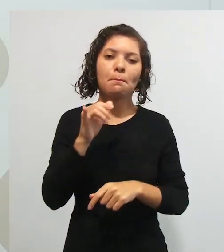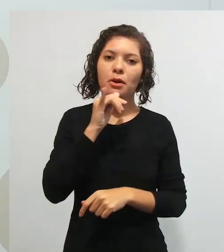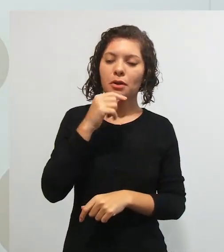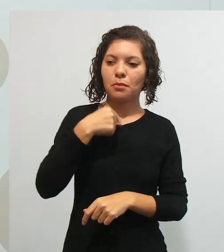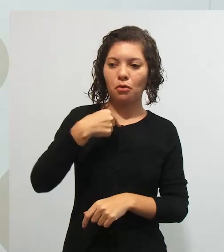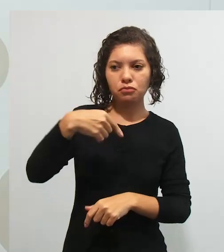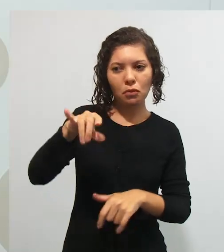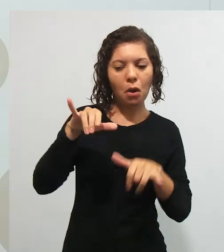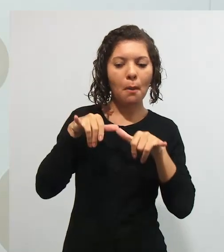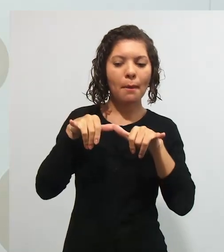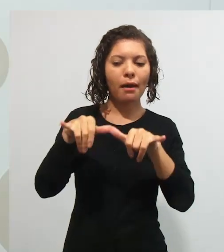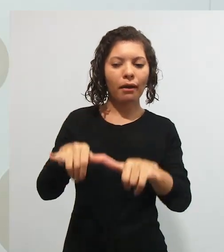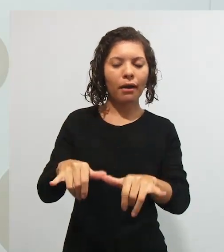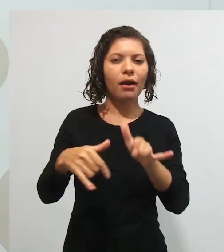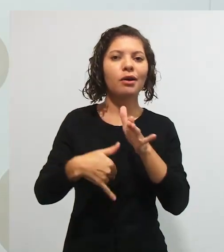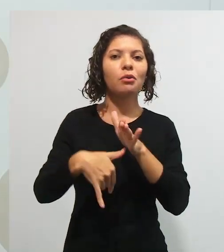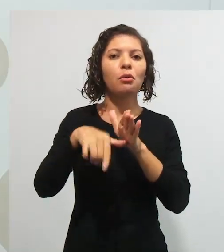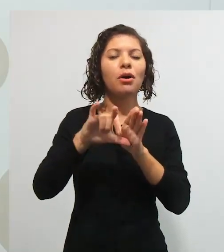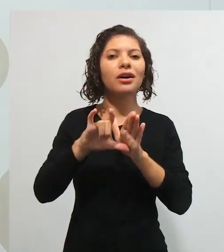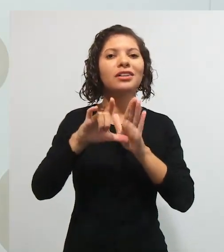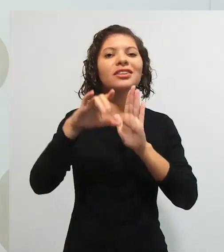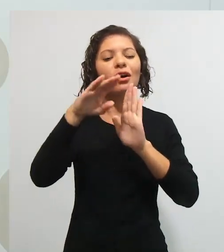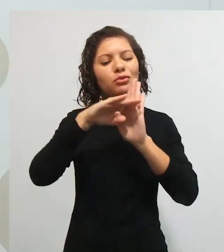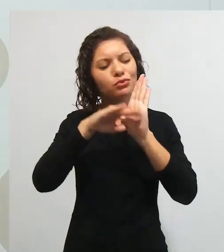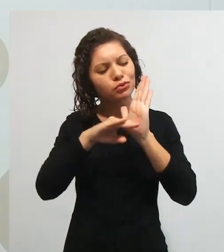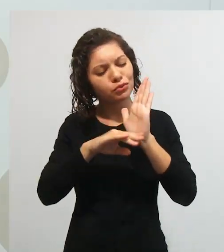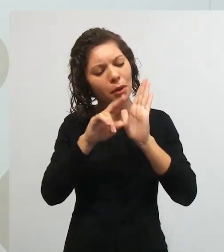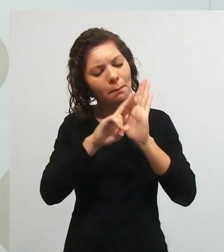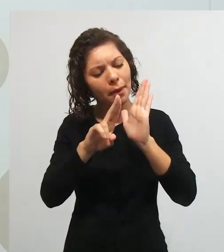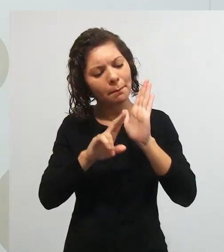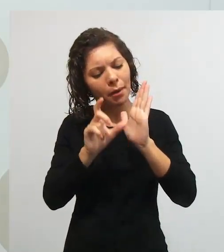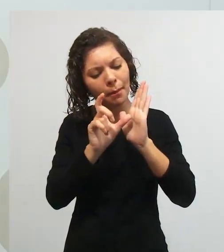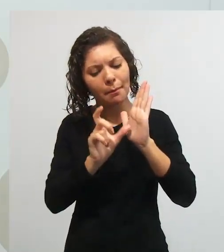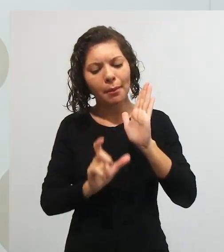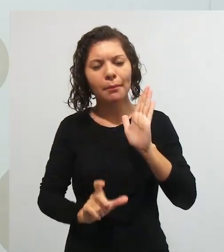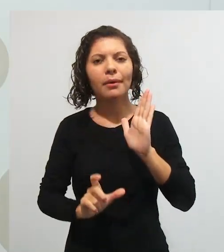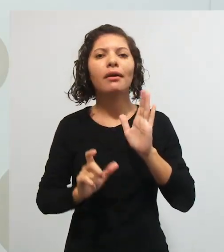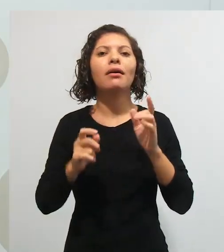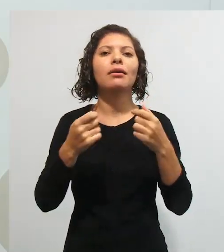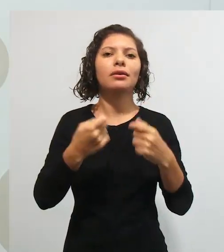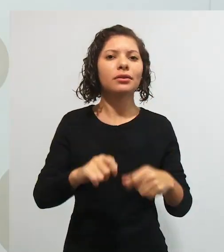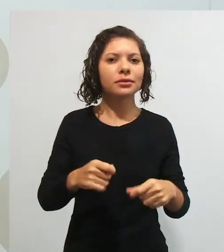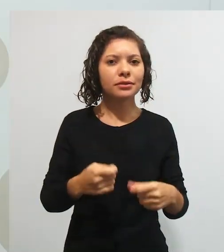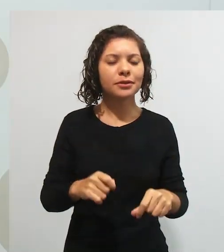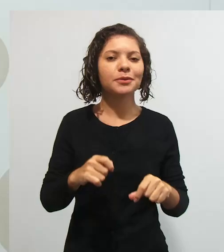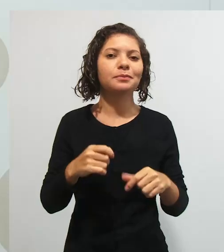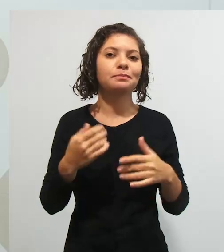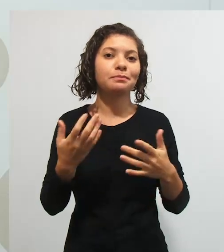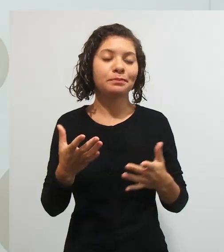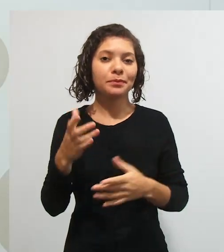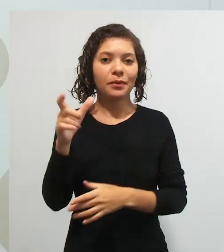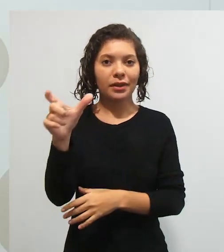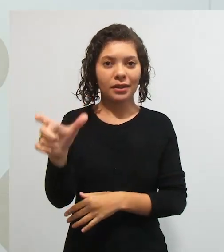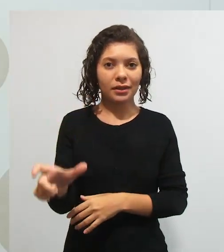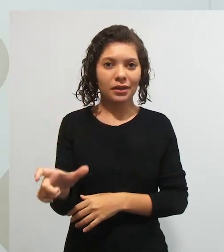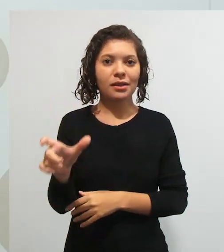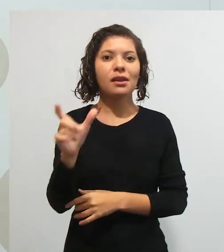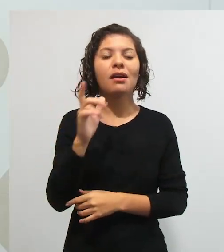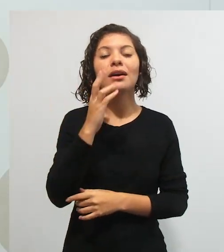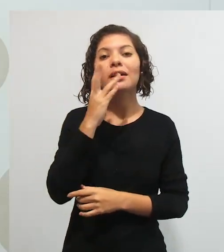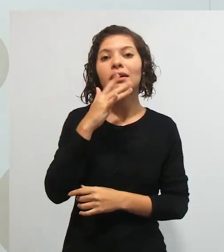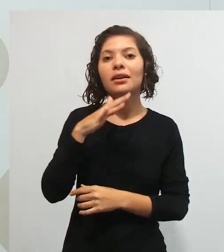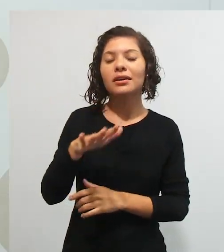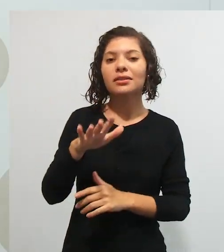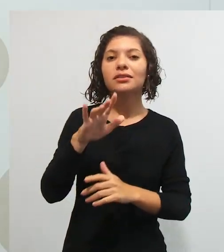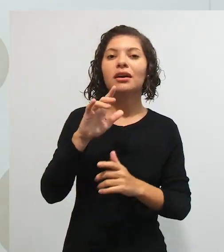mercado, por exemplo, eu faço uma lista. Para que essa criança vai escrever lá várias palavras, né, que nomeiam objetos que